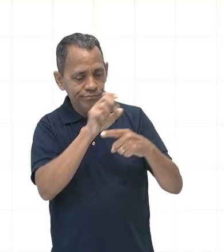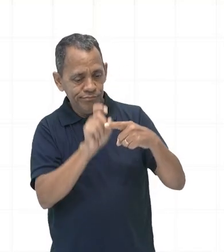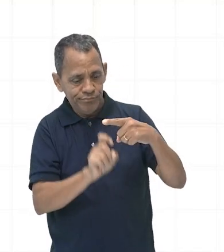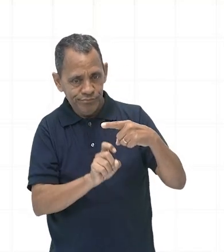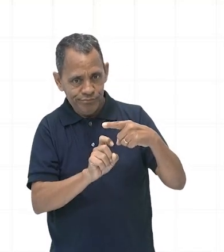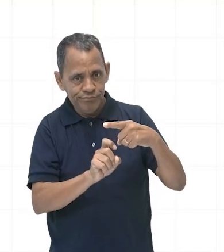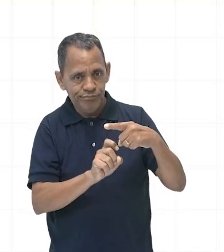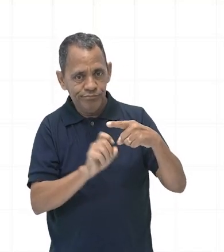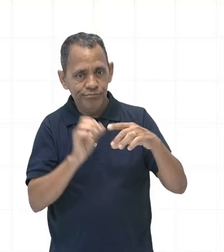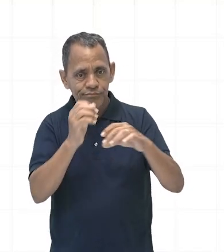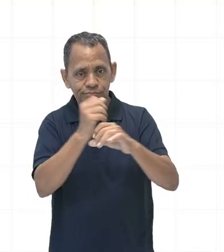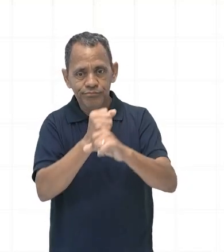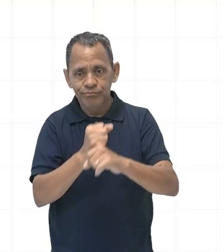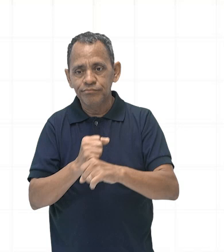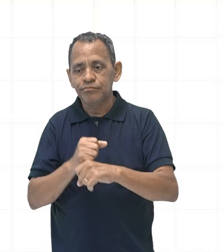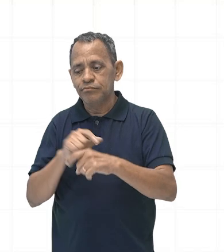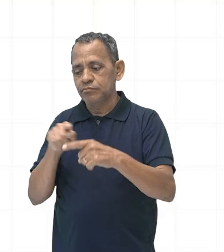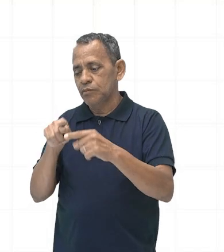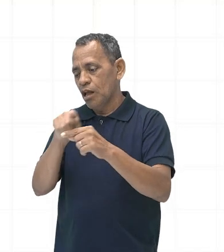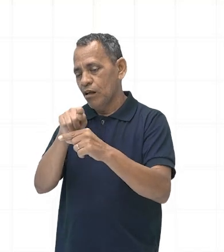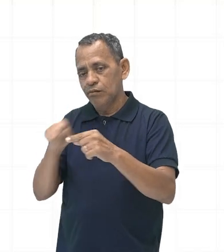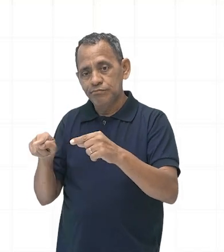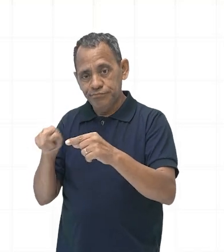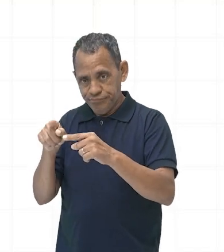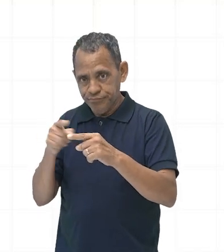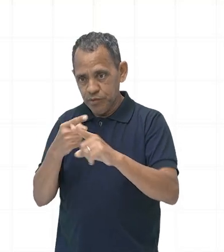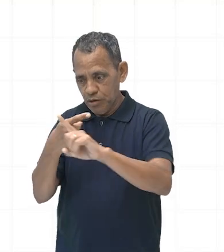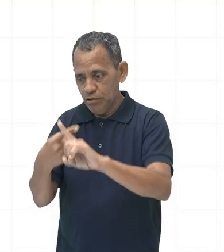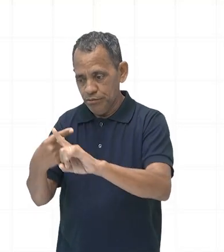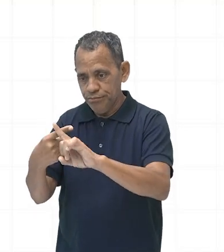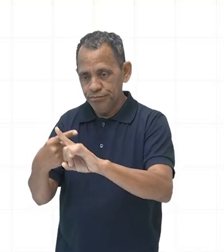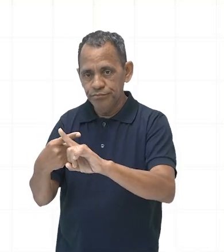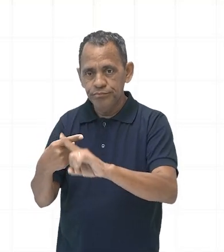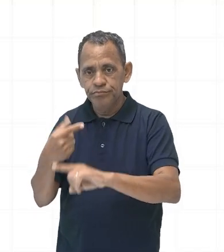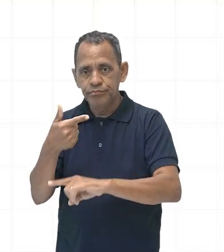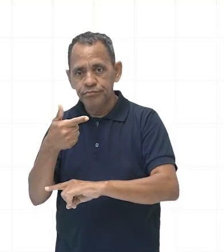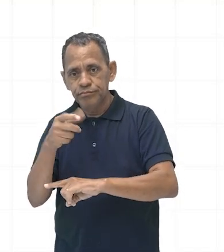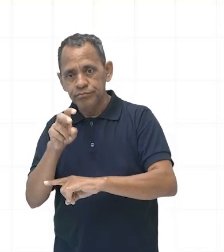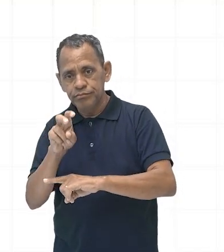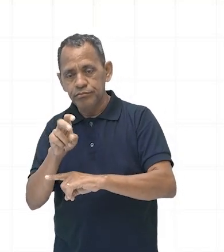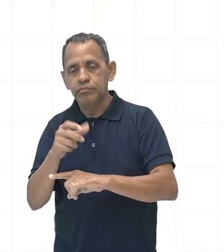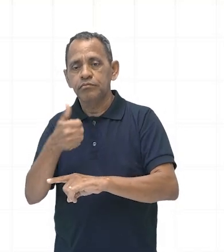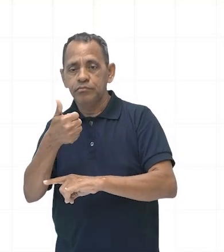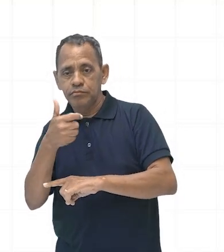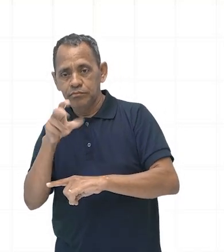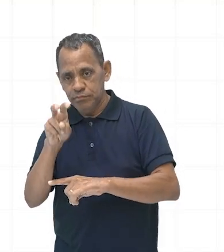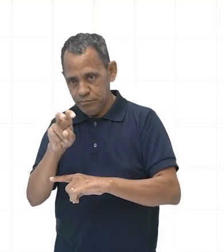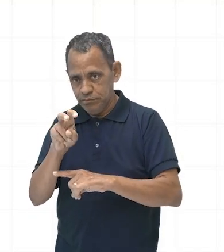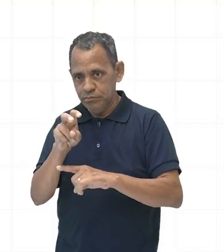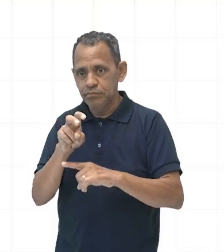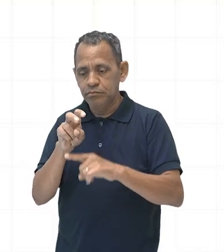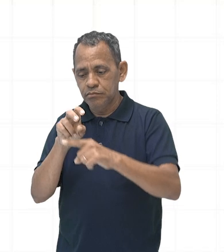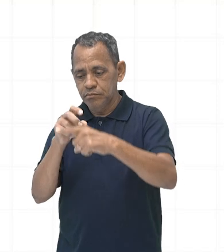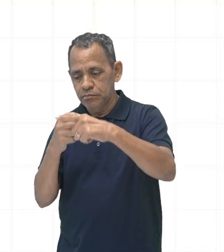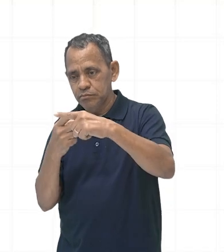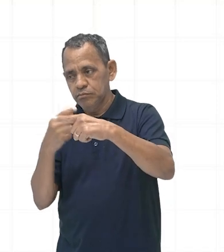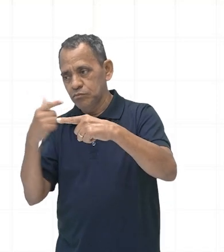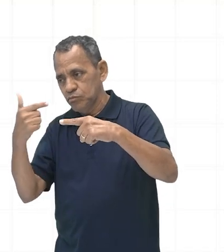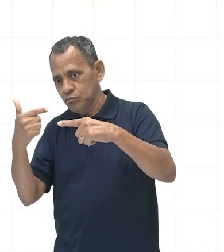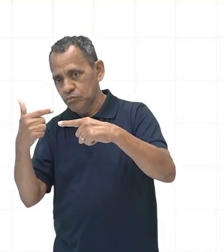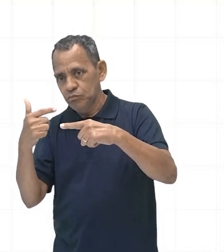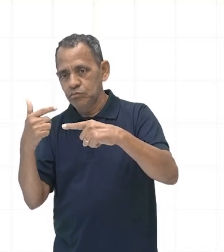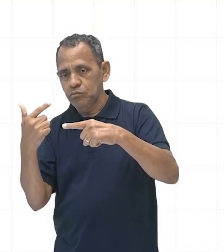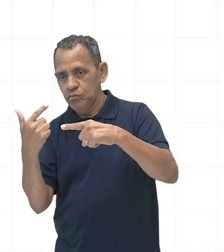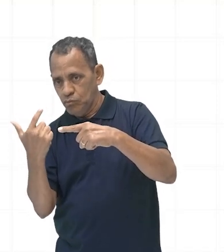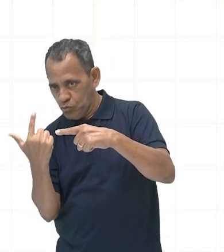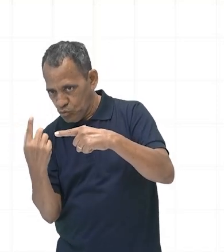x é igual, as outras eu vou multiplicar. 15 está para 12 vezes 25 está para